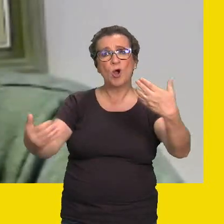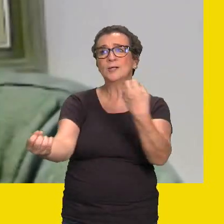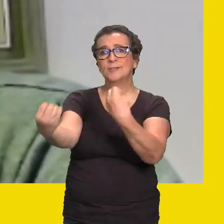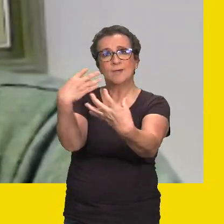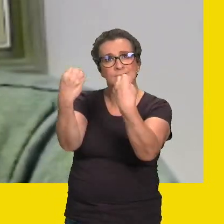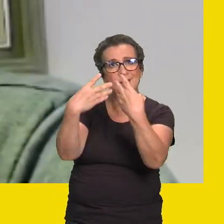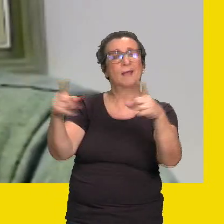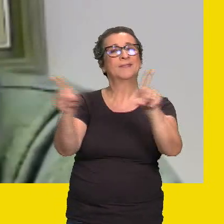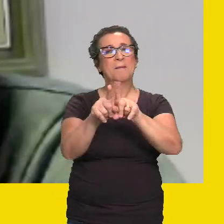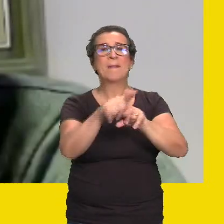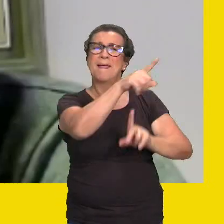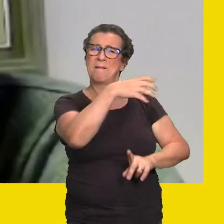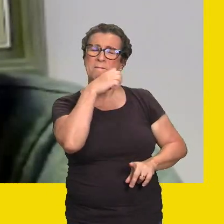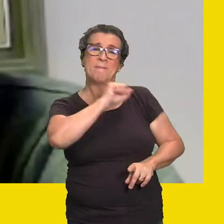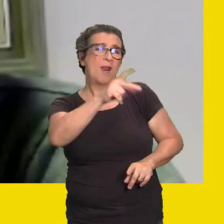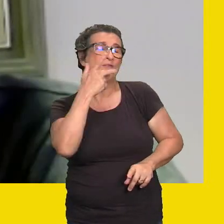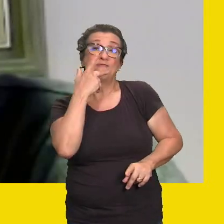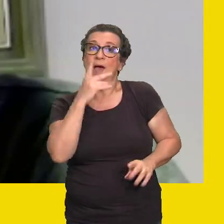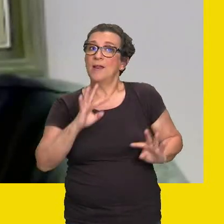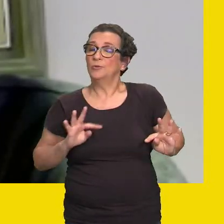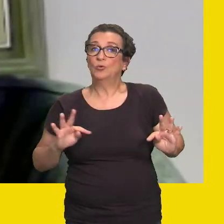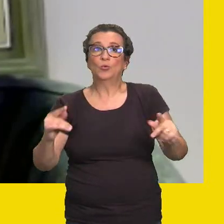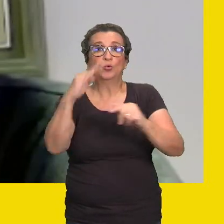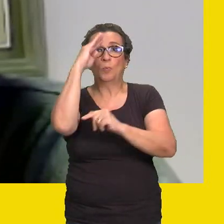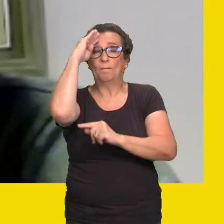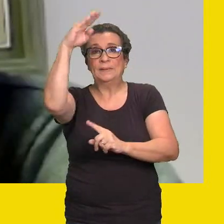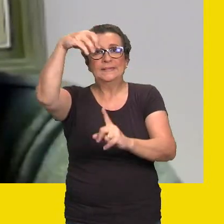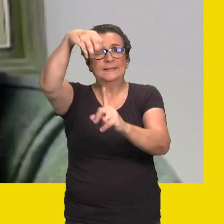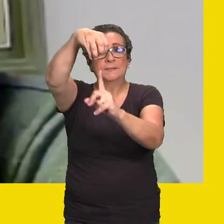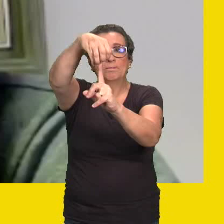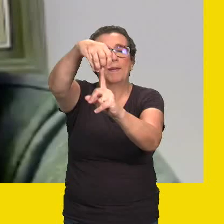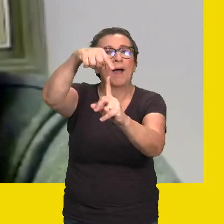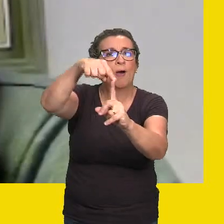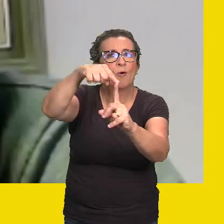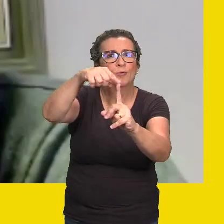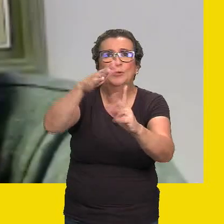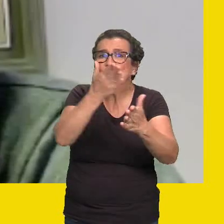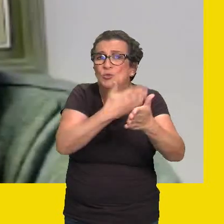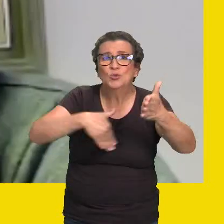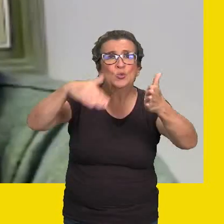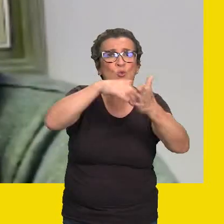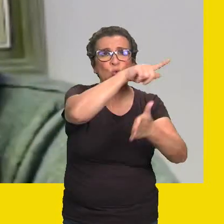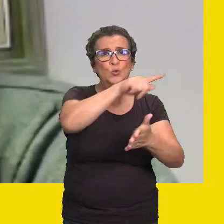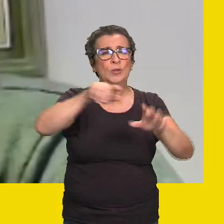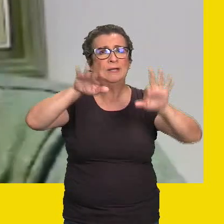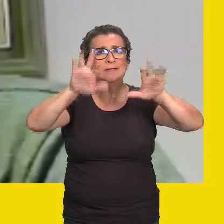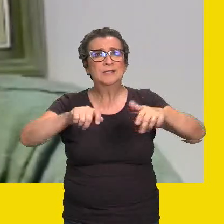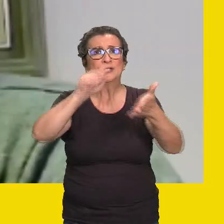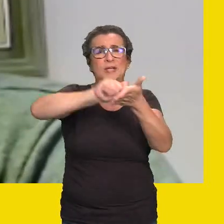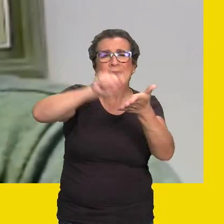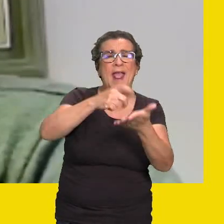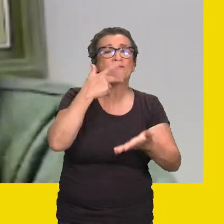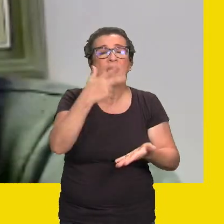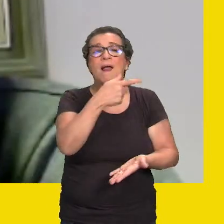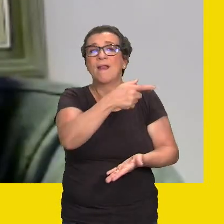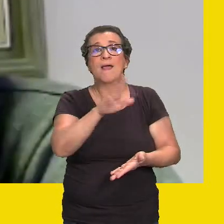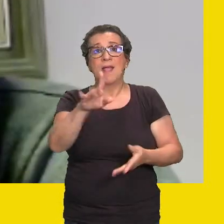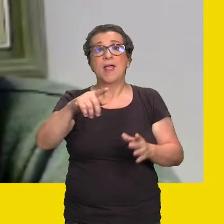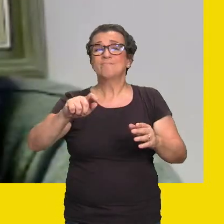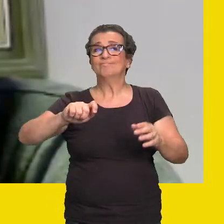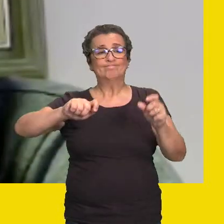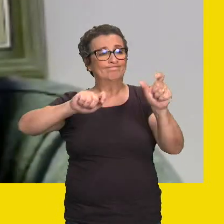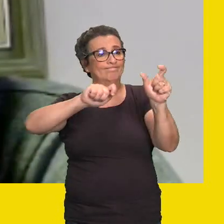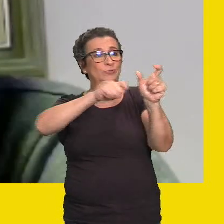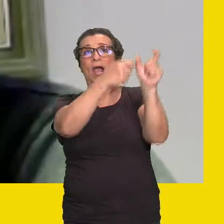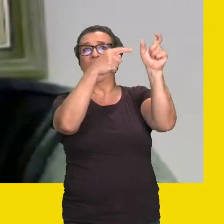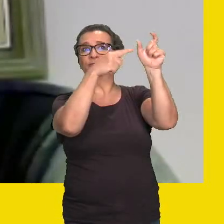como Paulo Freire fala no ponto principal de toda a obra dele, eu acho que é o ponto-chave, não só na sala de aula, mas também no